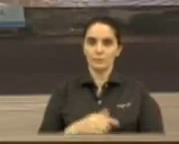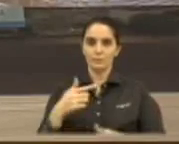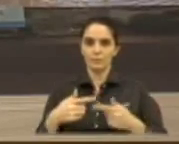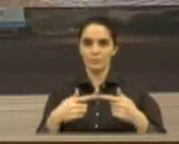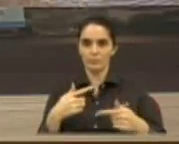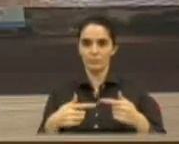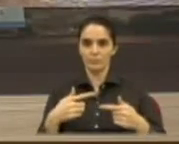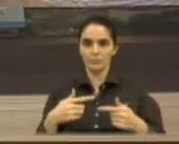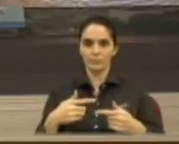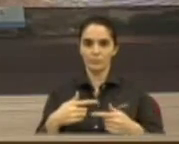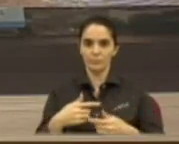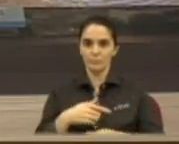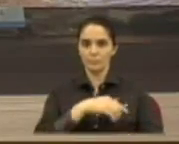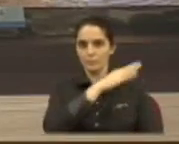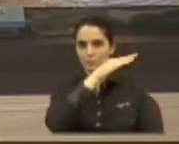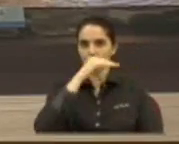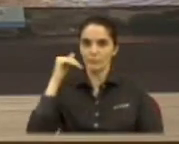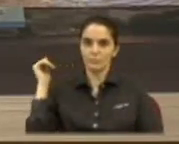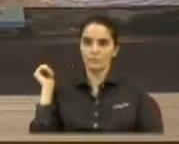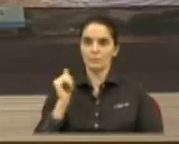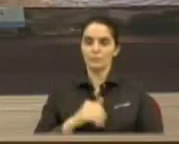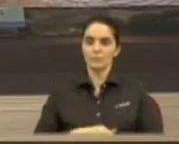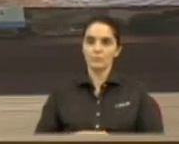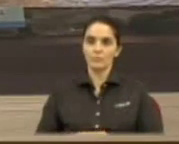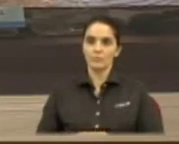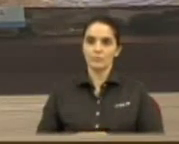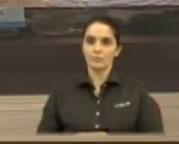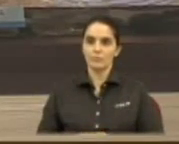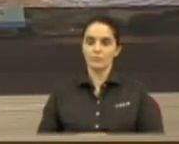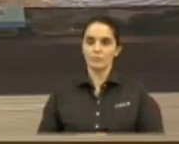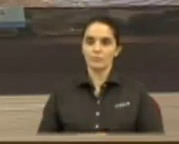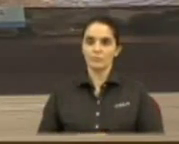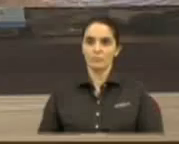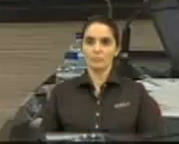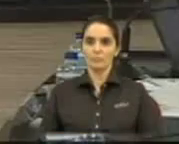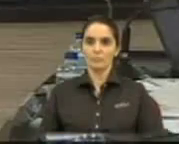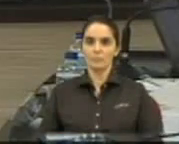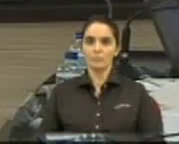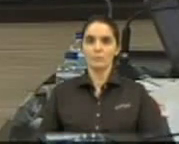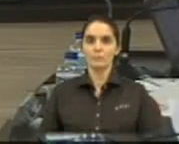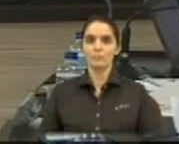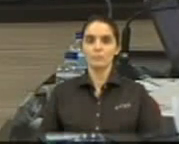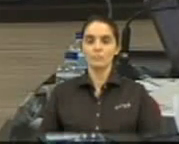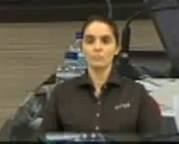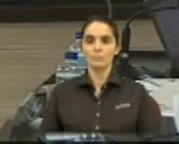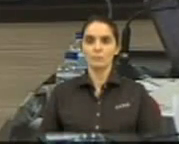discutir vereador Aloysio. Érica Monteiro, só corrigindo, vereador.